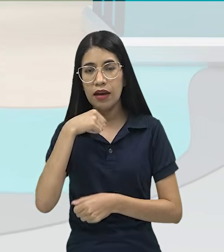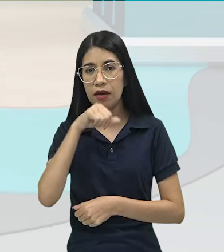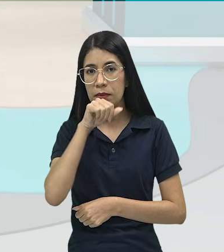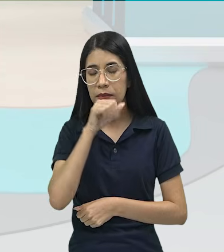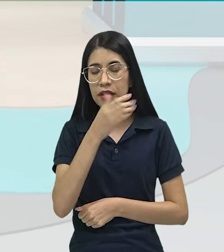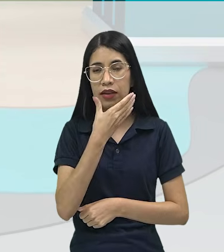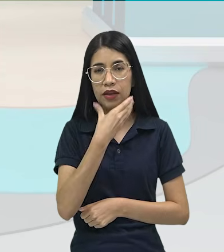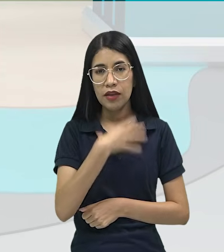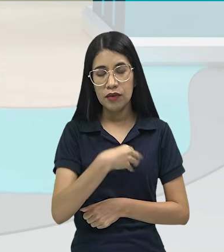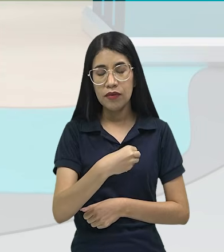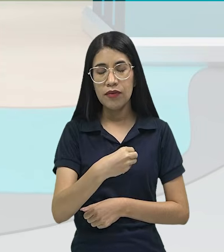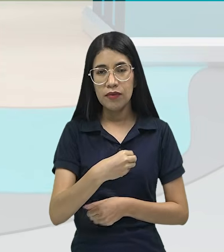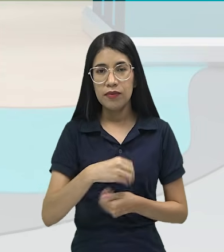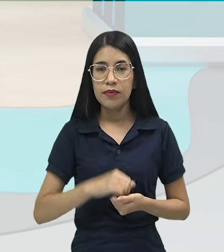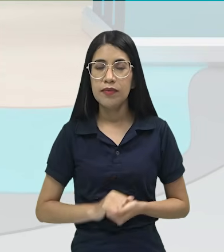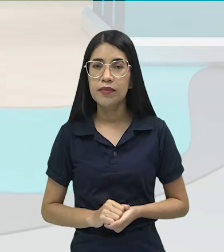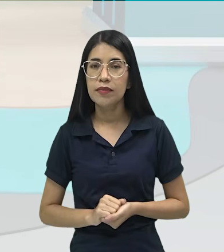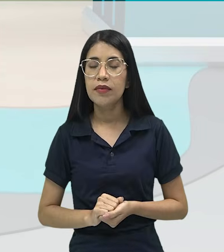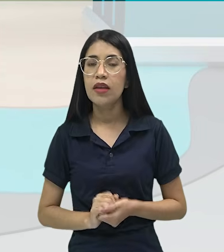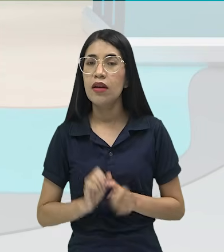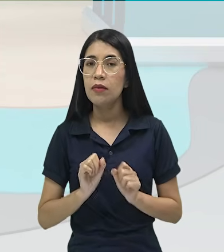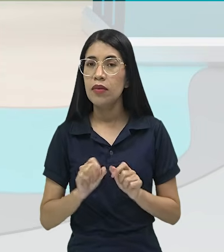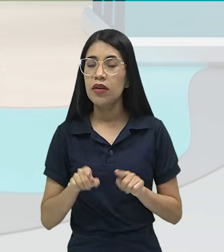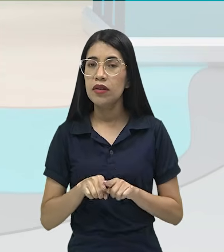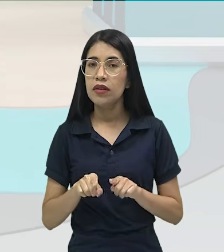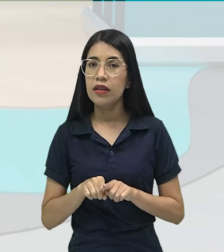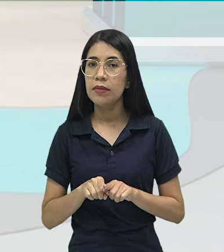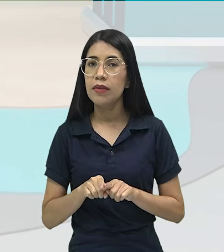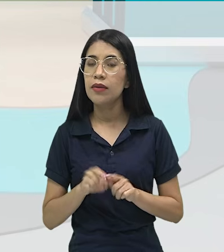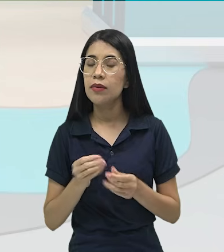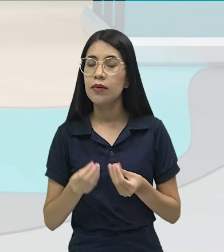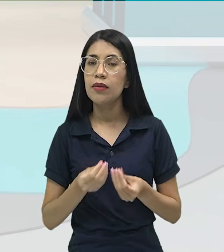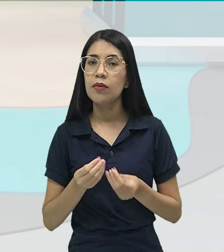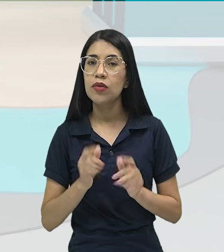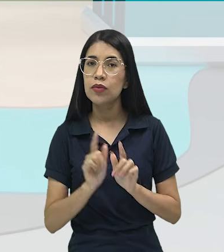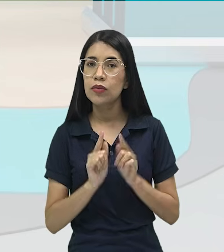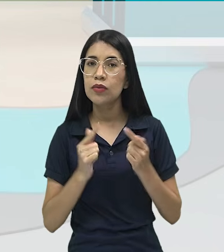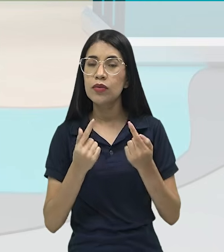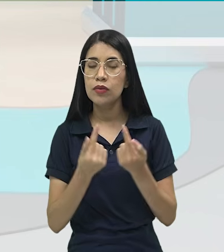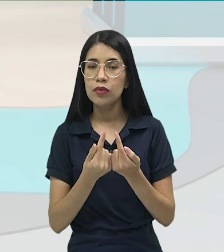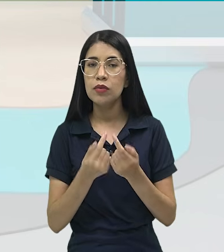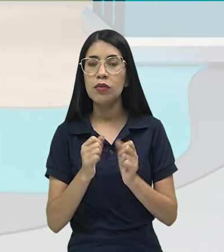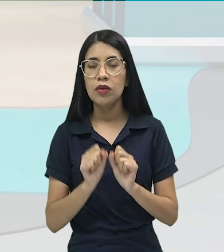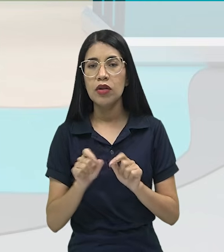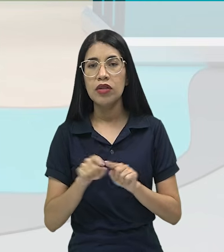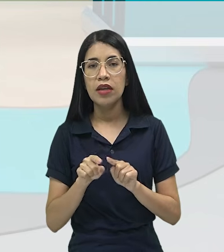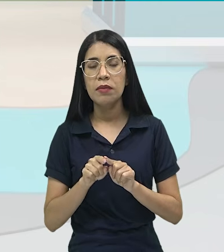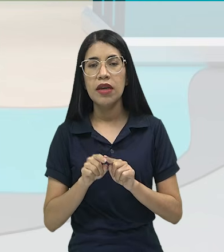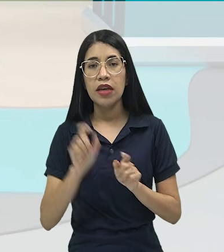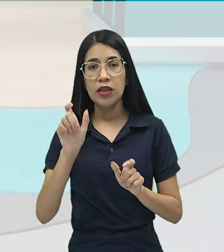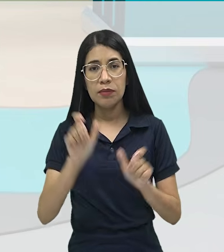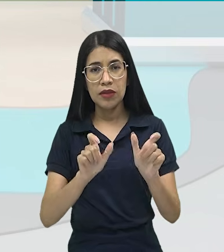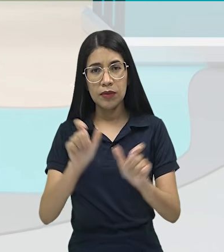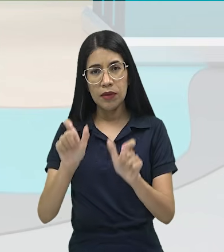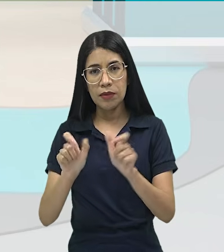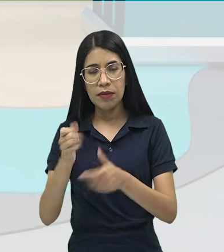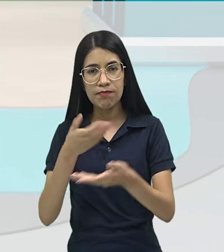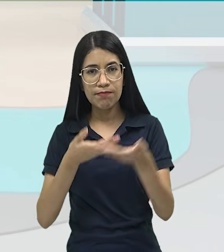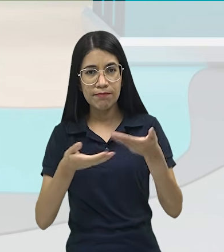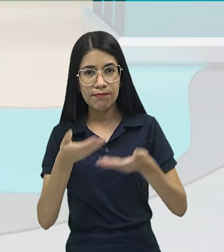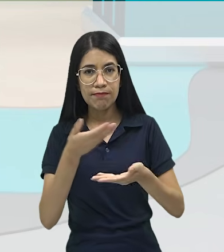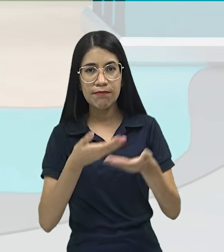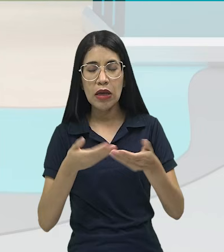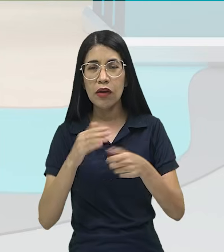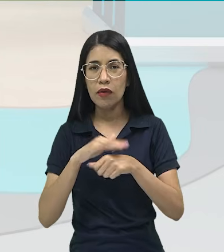entre duas pessoas. Pode ser também em forma de grupo, né? O grupo pode ter várias pessoas conversando.